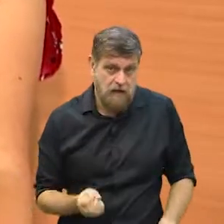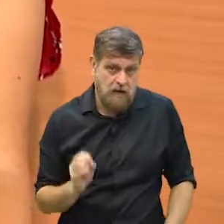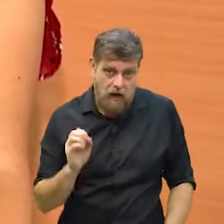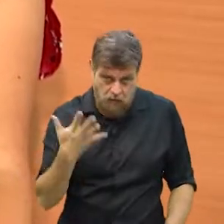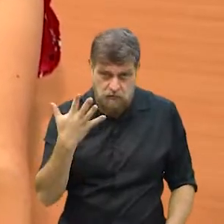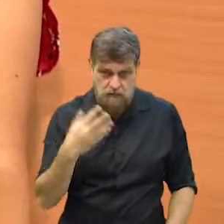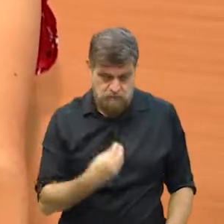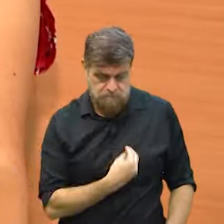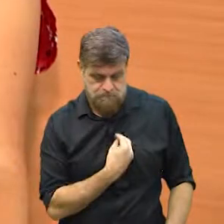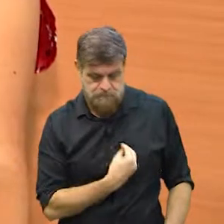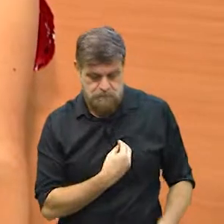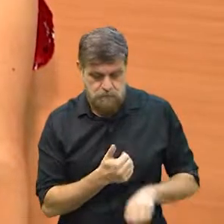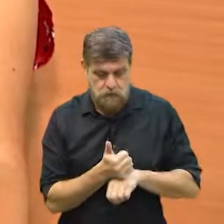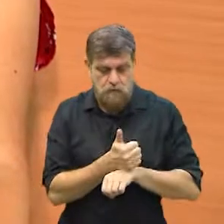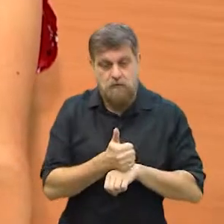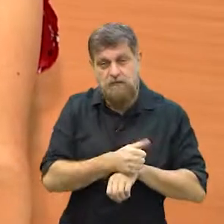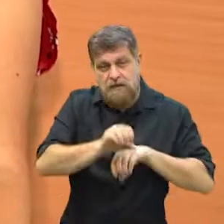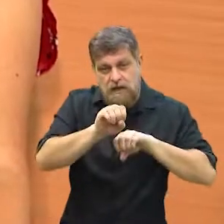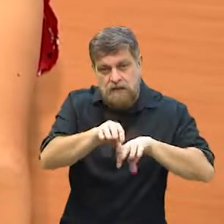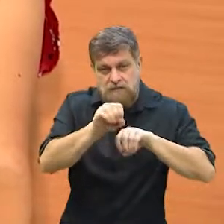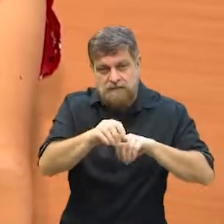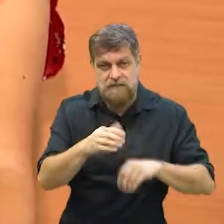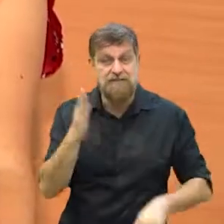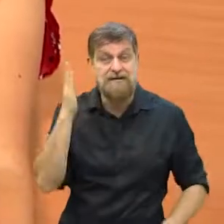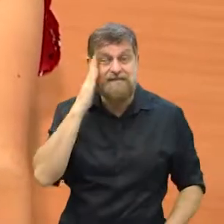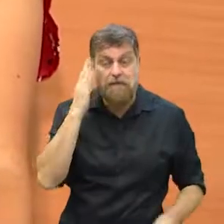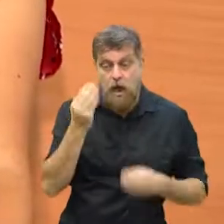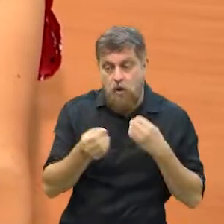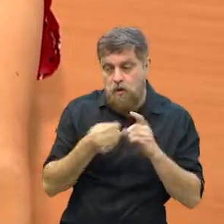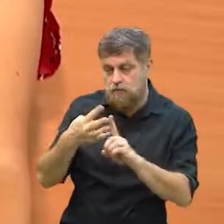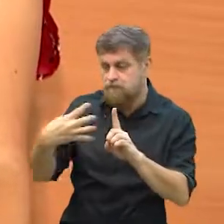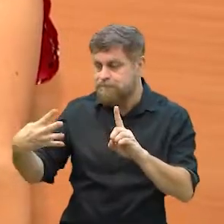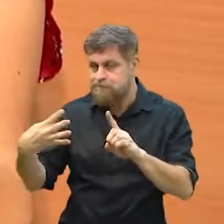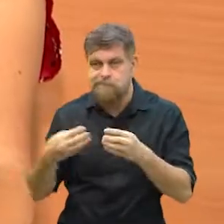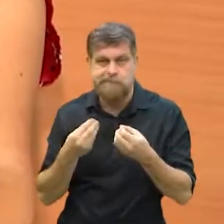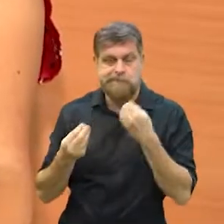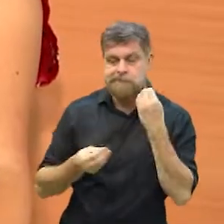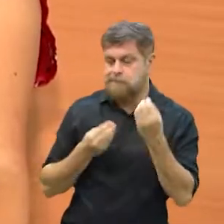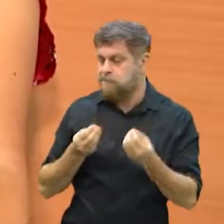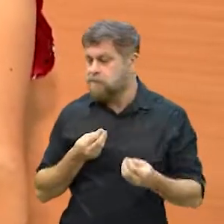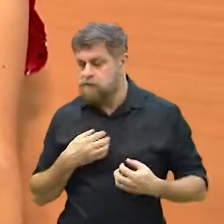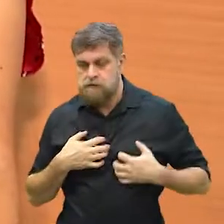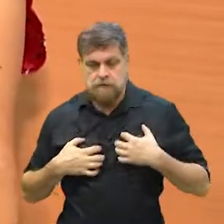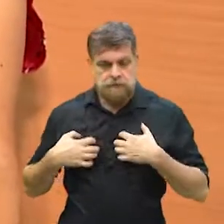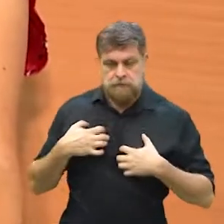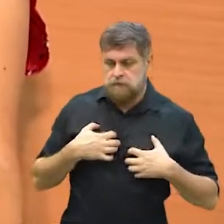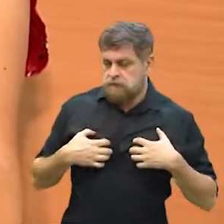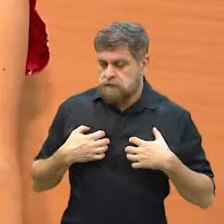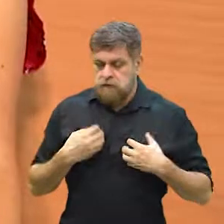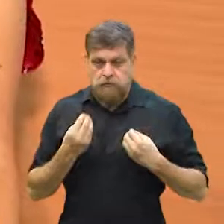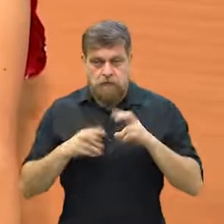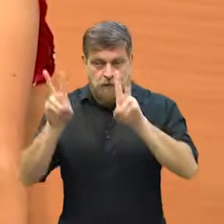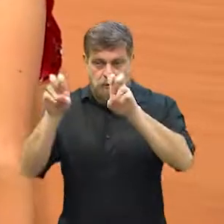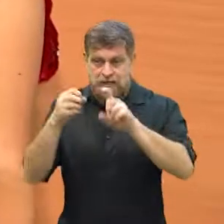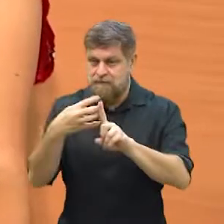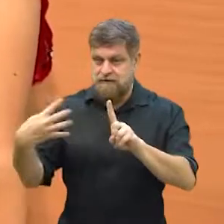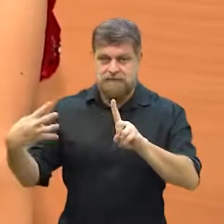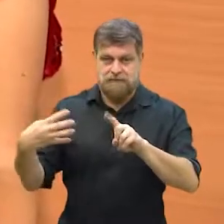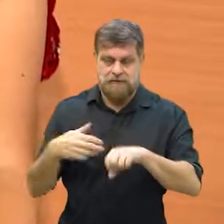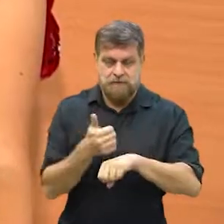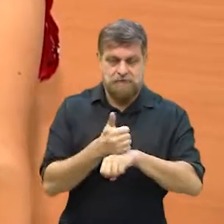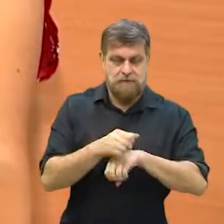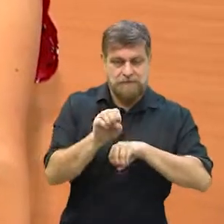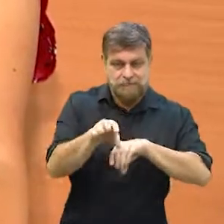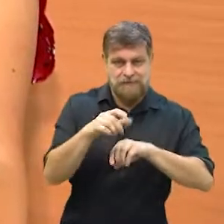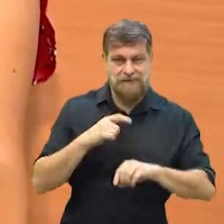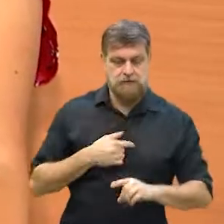presente na vida. Os profissionais de educação têm que lidar com isso, mas eles não sabem como lidar com isso, e ao